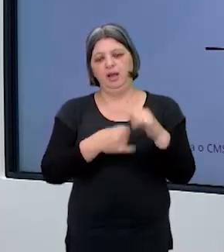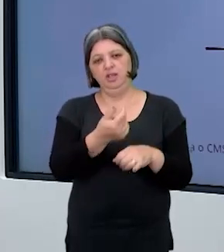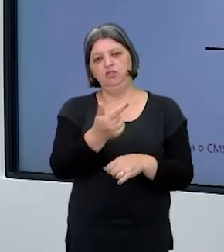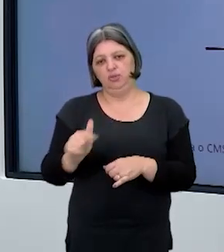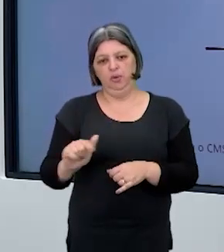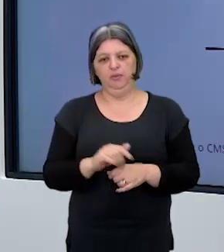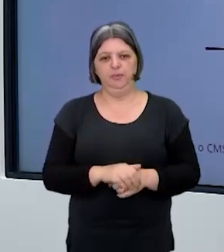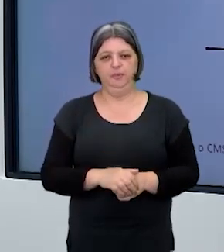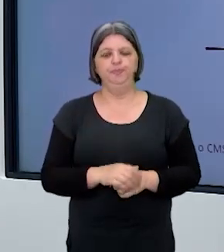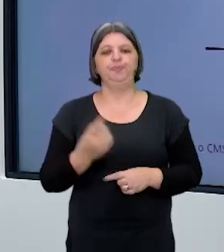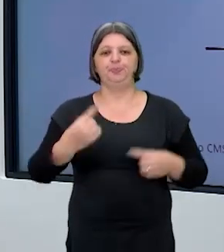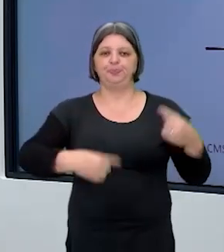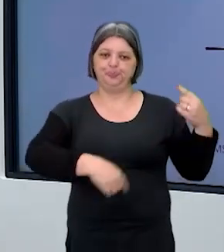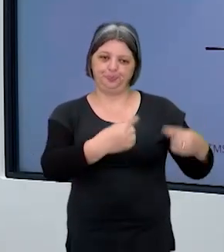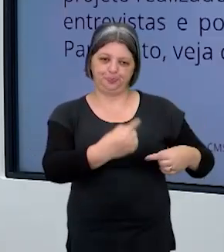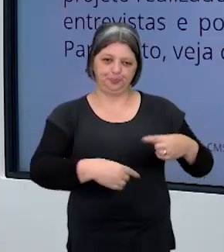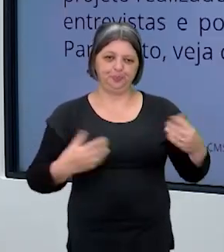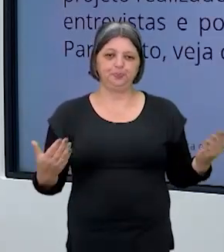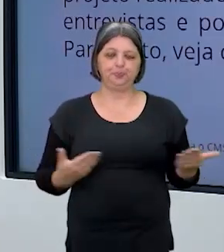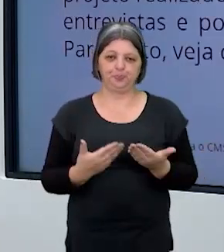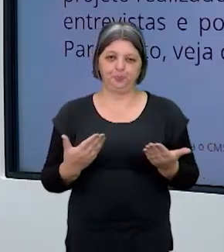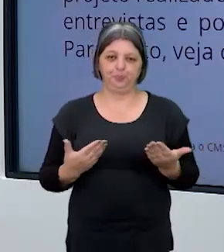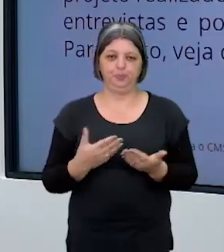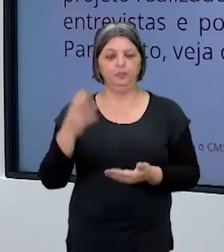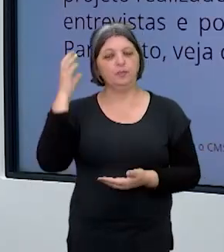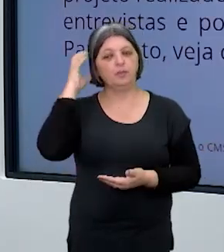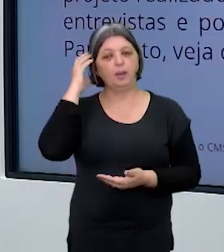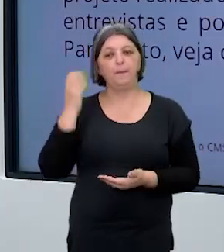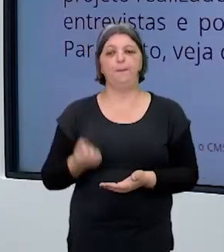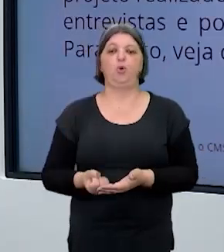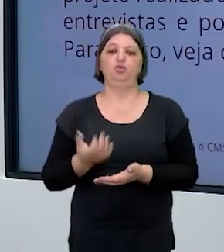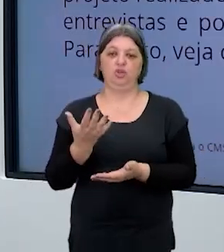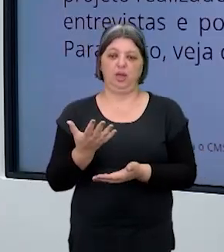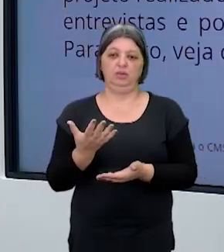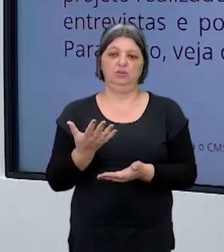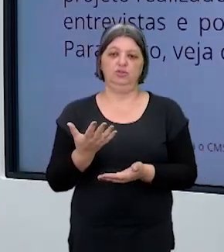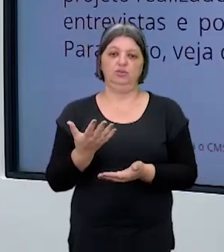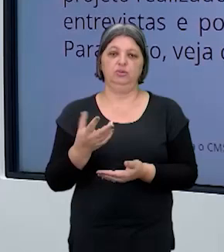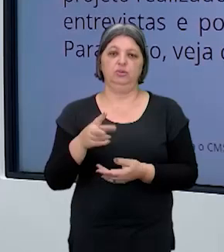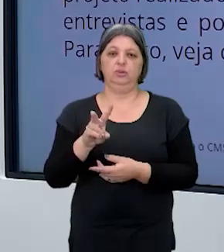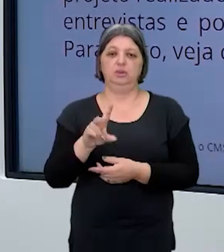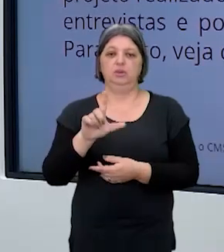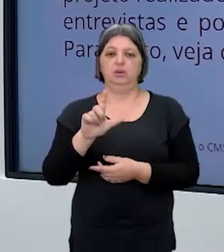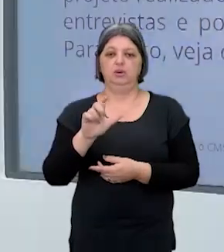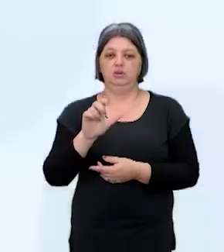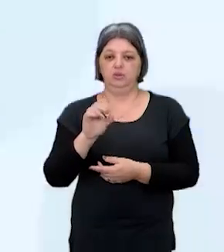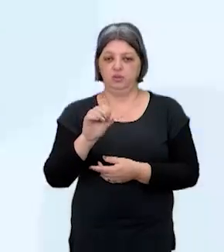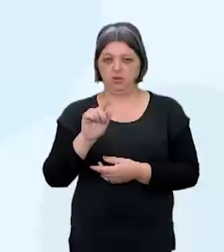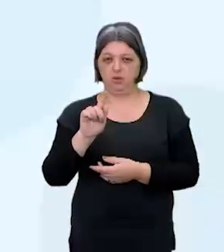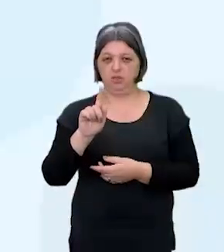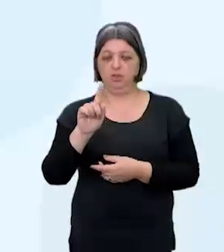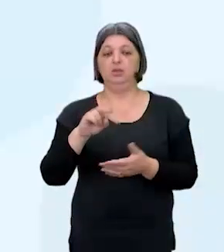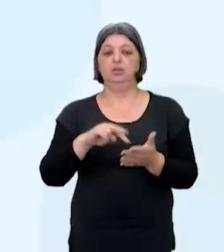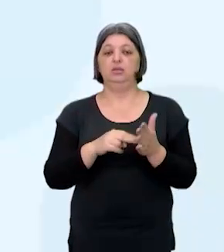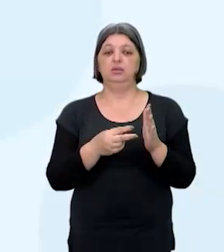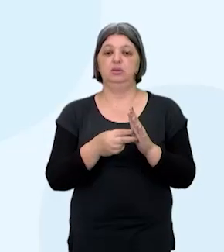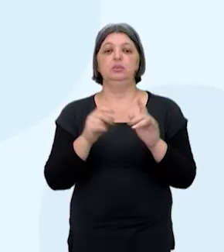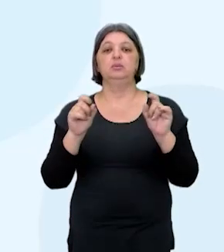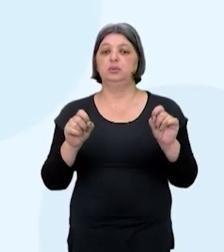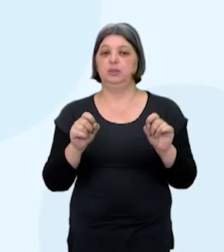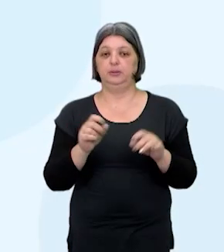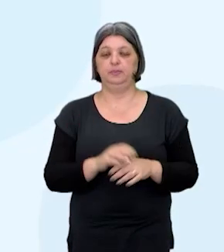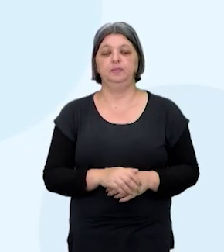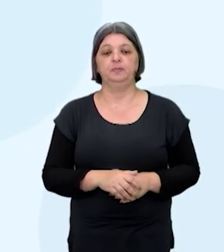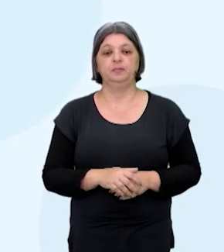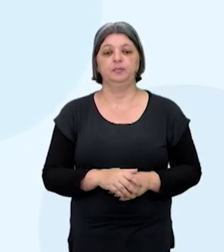gente. Nós vamos discutir um pouquinho hoje sobre o podcast e o vlog. Aí temos uma definição para vocês,